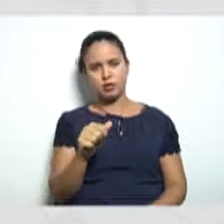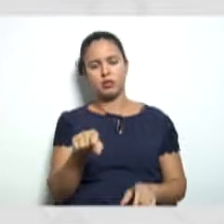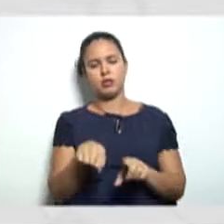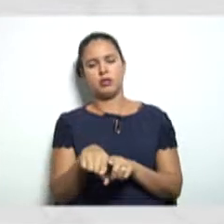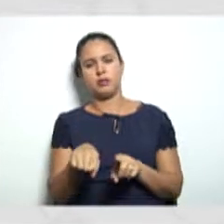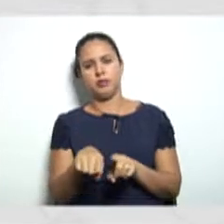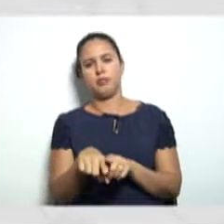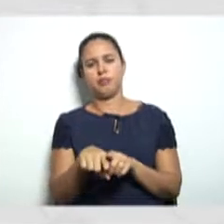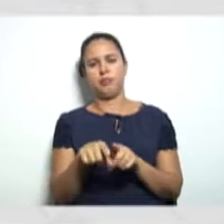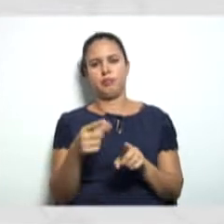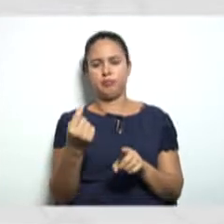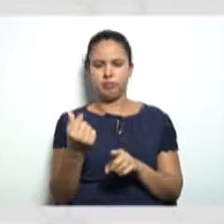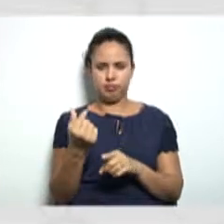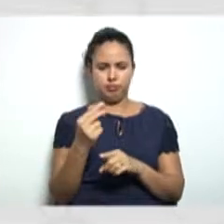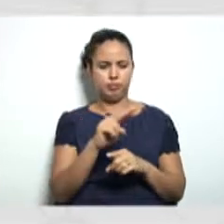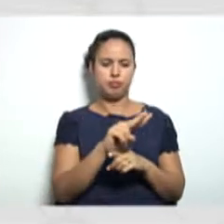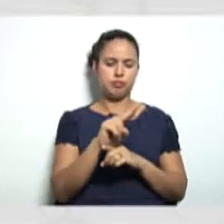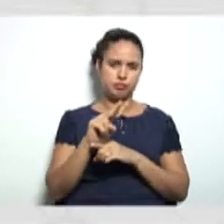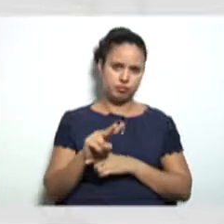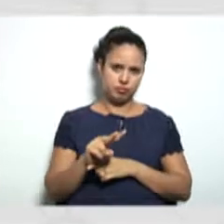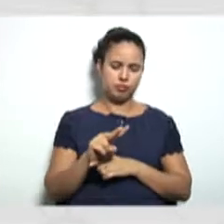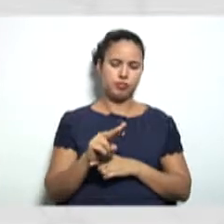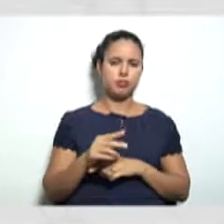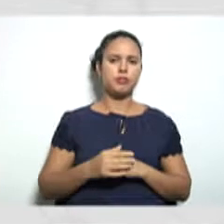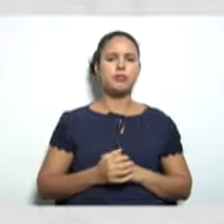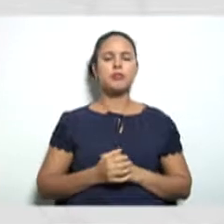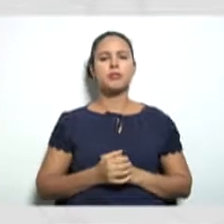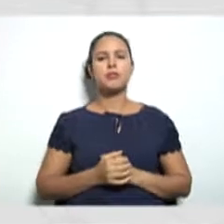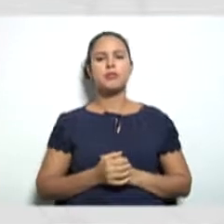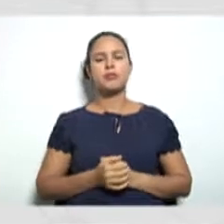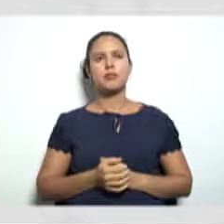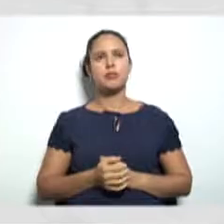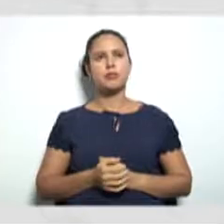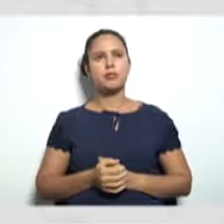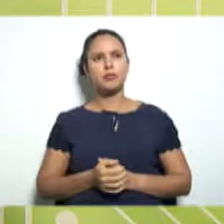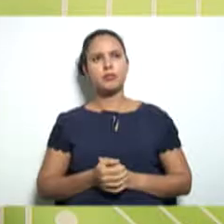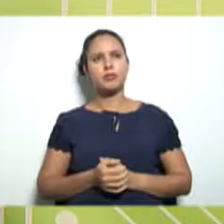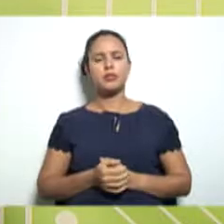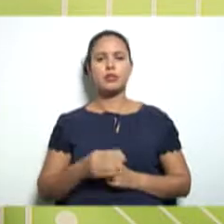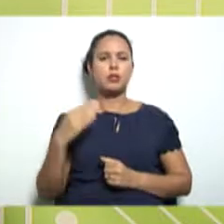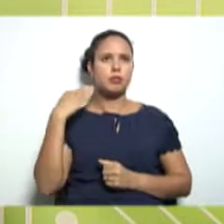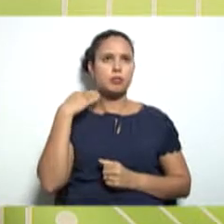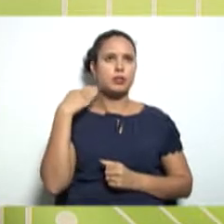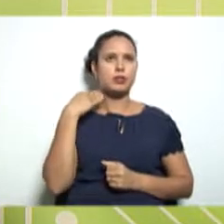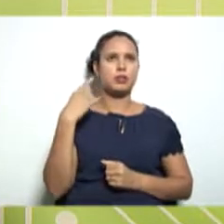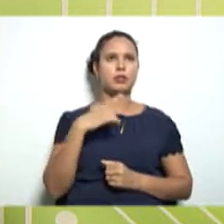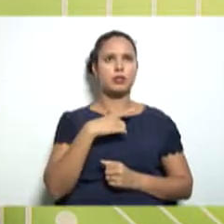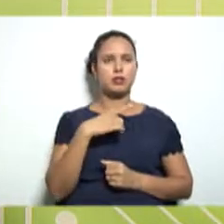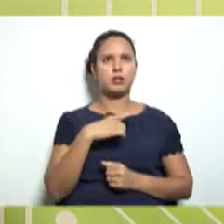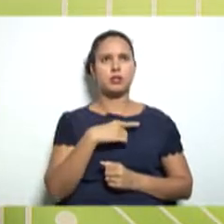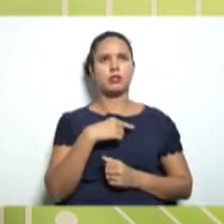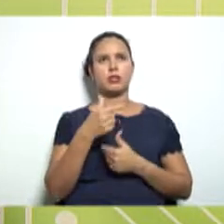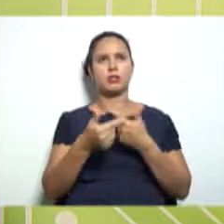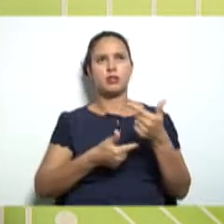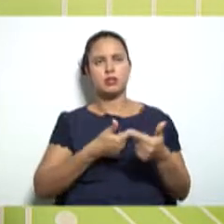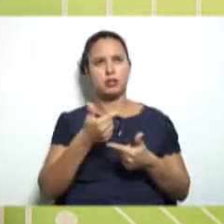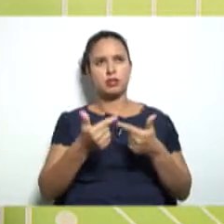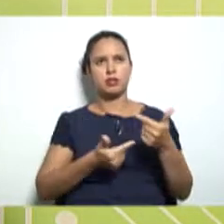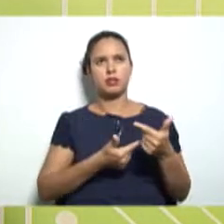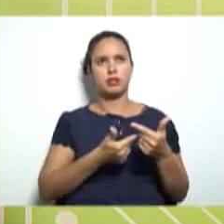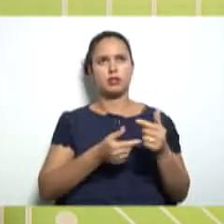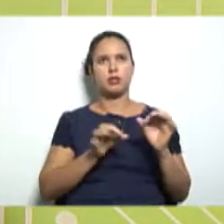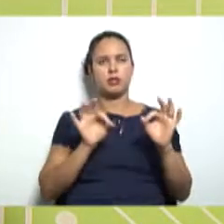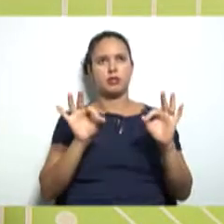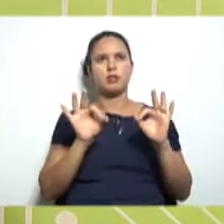taxas menores que as praticadas no mercado. O banco, ele presta um serviço muito especial para a sociedade. Um banco,